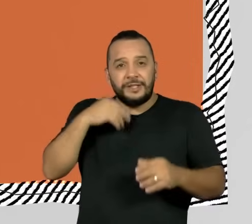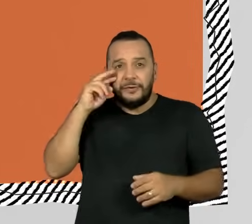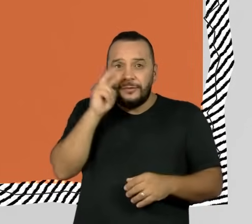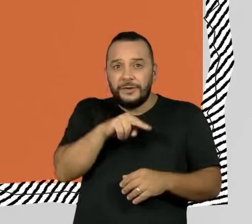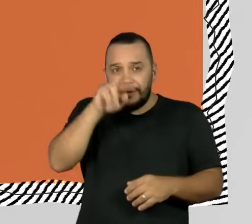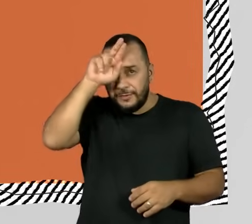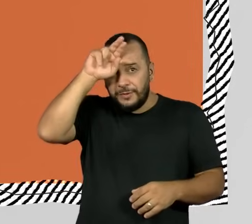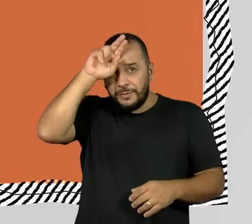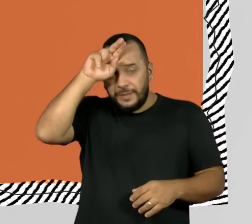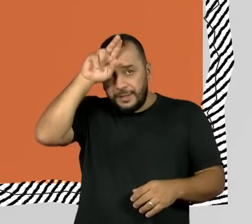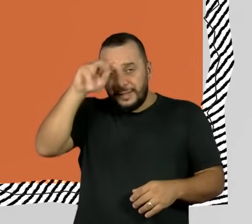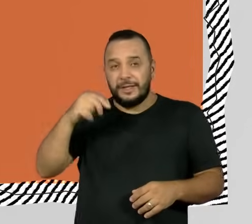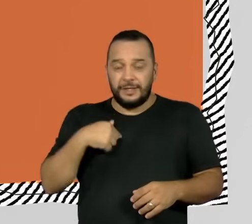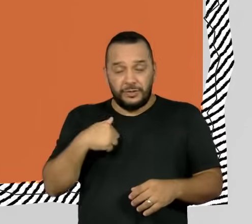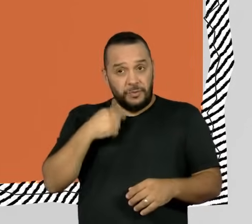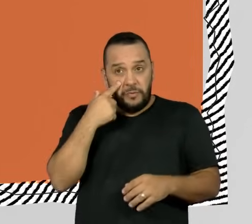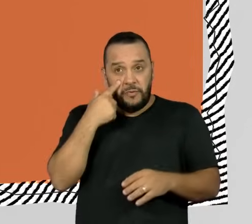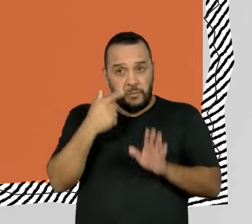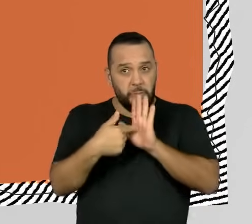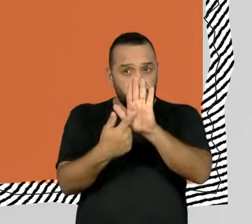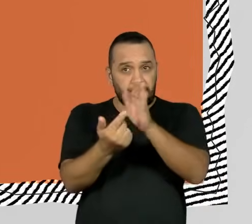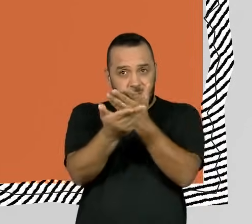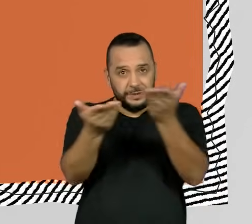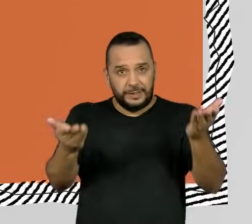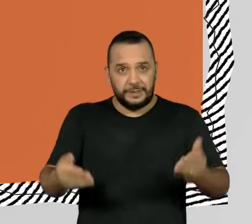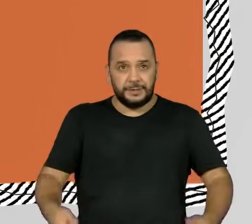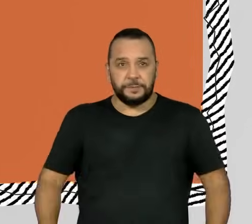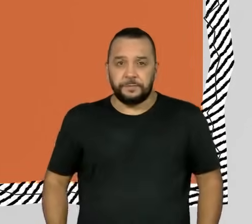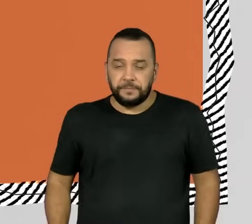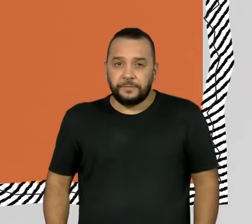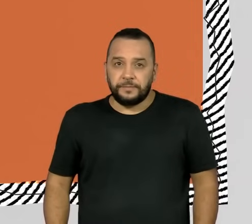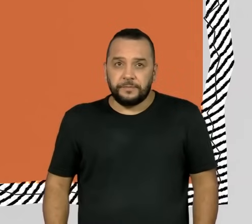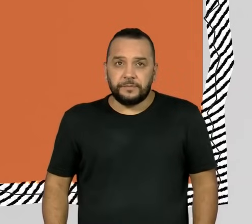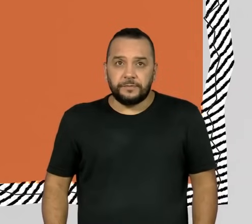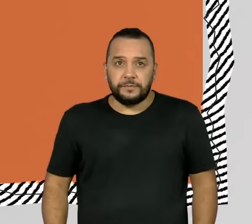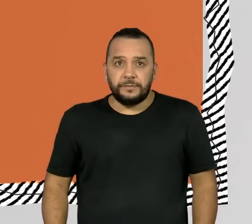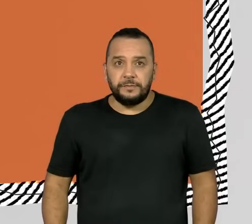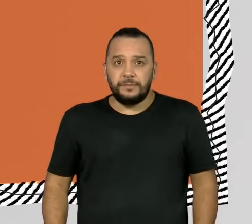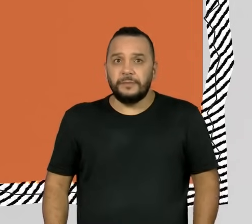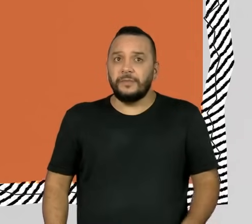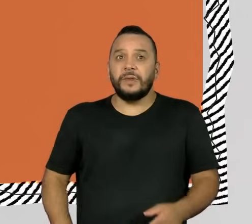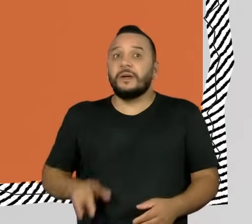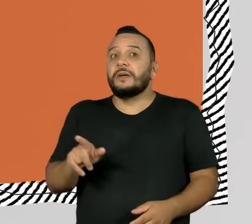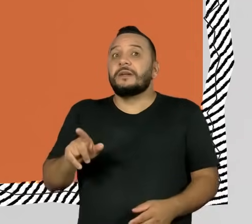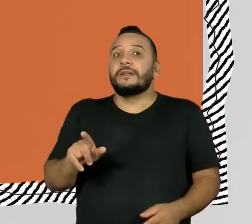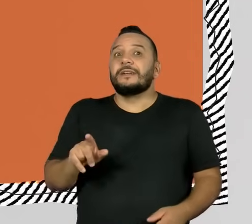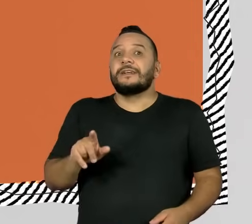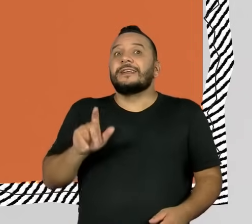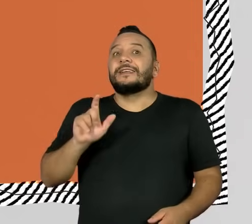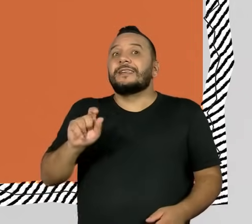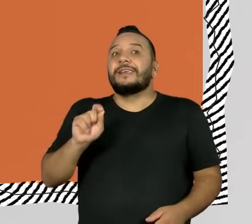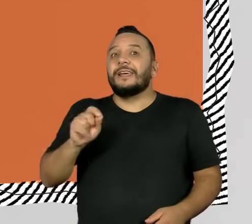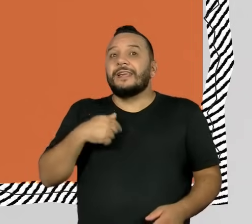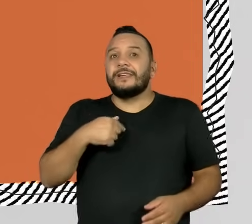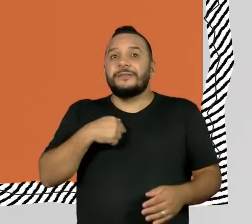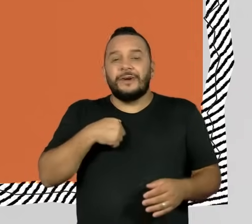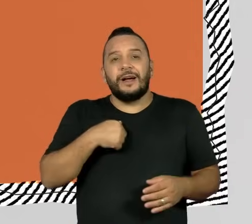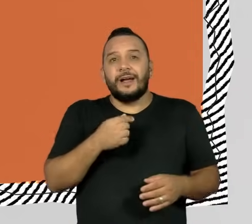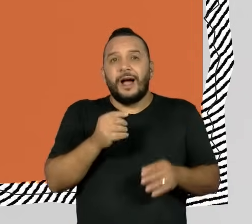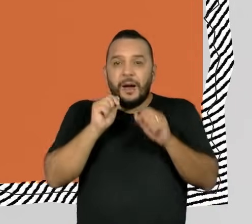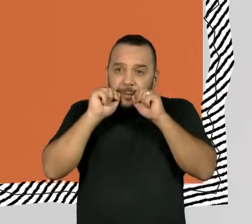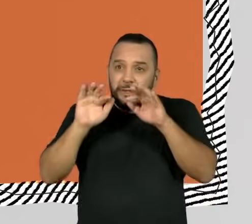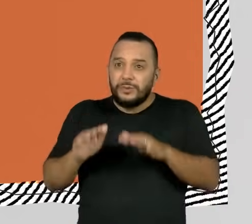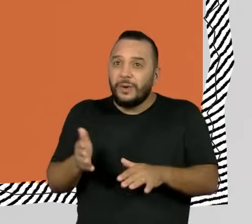formiga aqui. Deixa eu virar o celular aí pra vocês. O que faz esse abençoado carregar